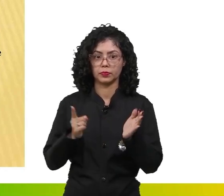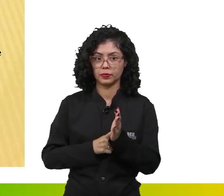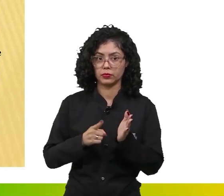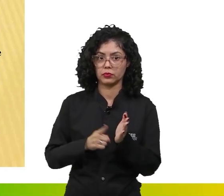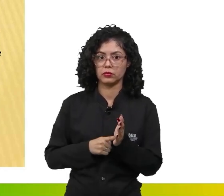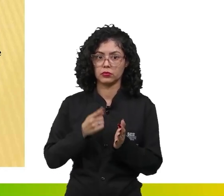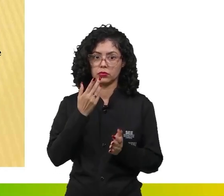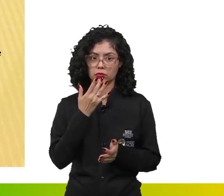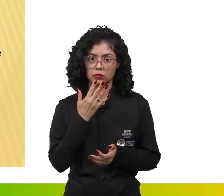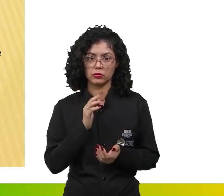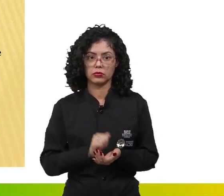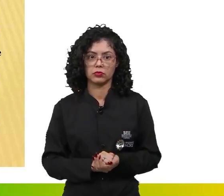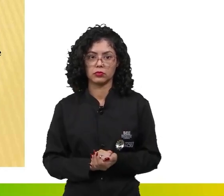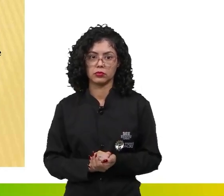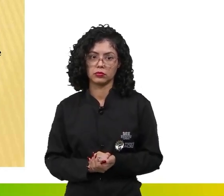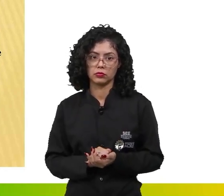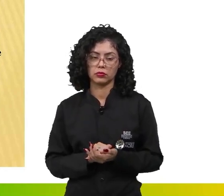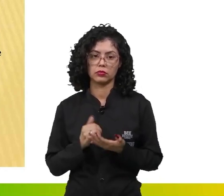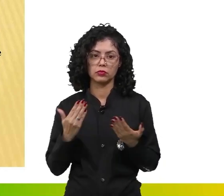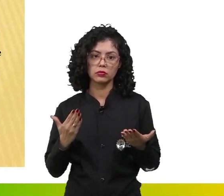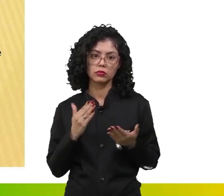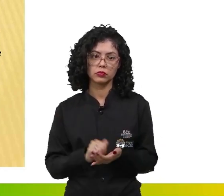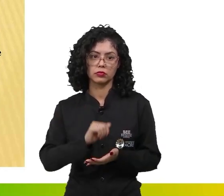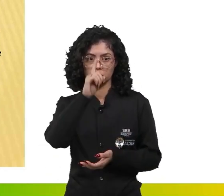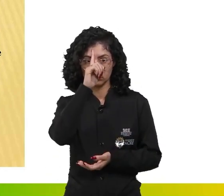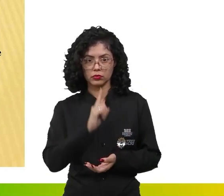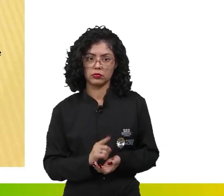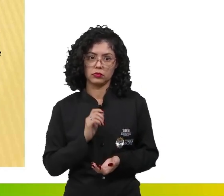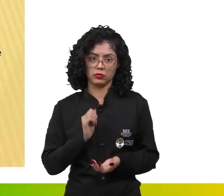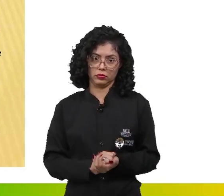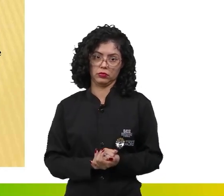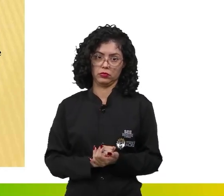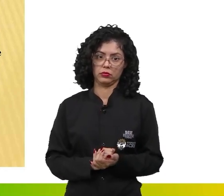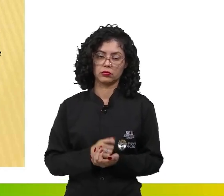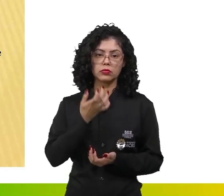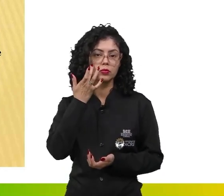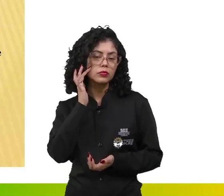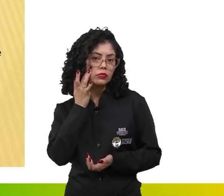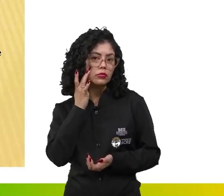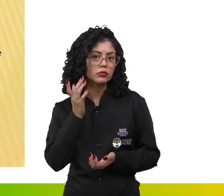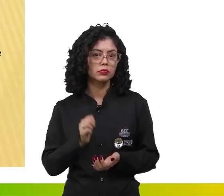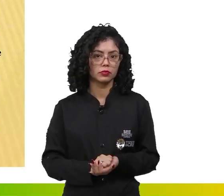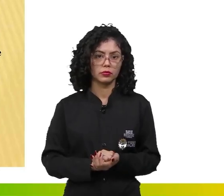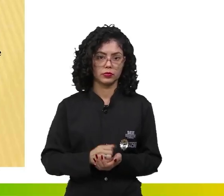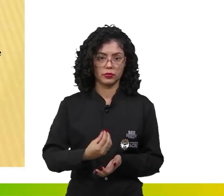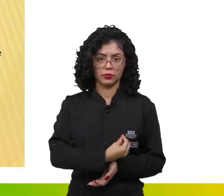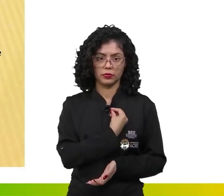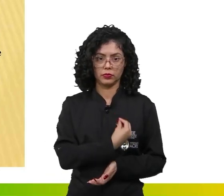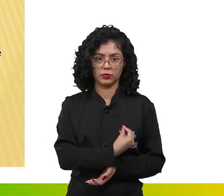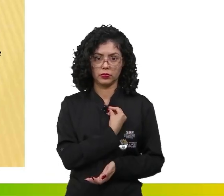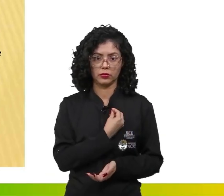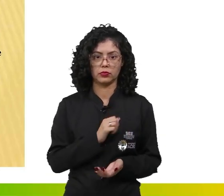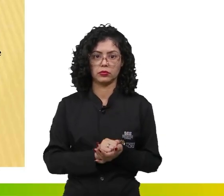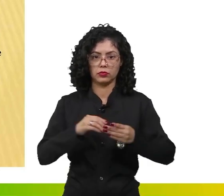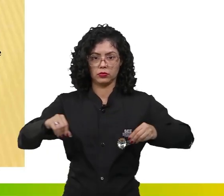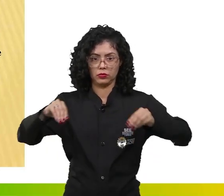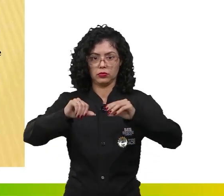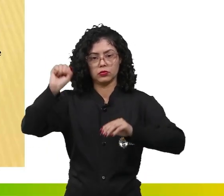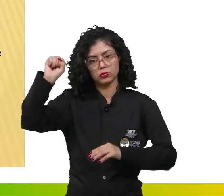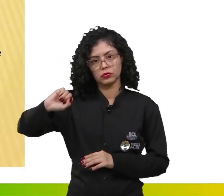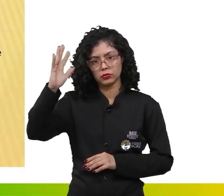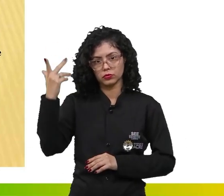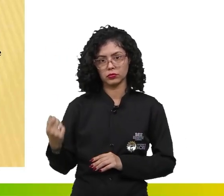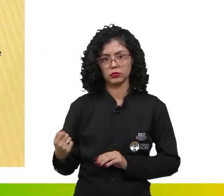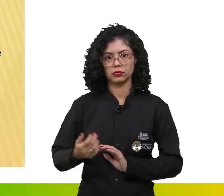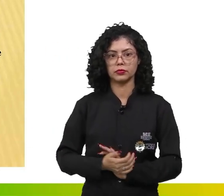brancos e os de cor branca. A cor amarela simboliza o ouro, o minério, muito presente no